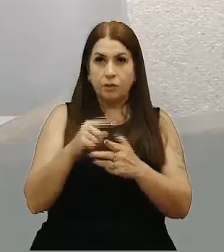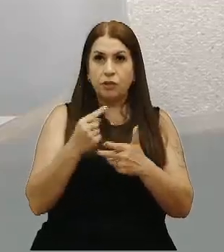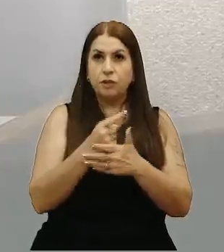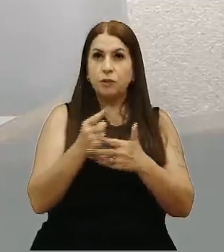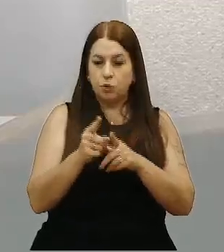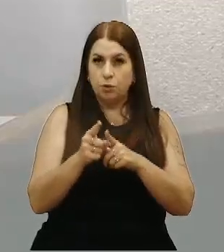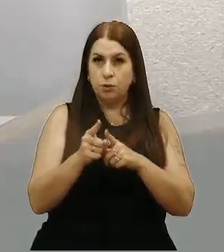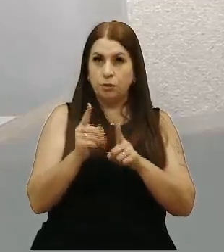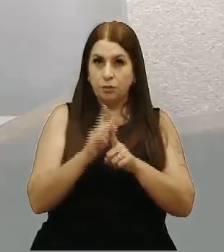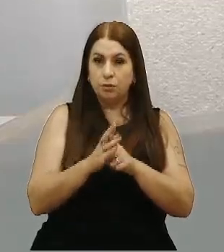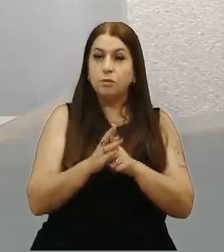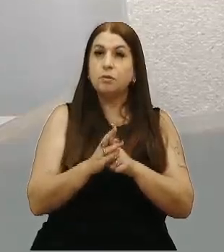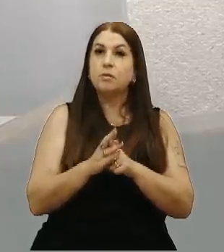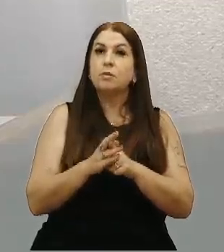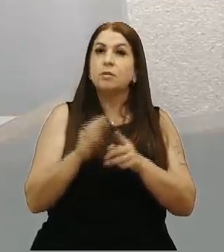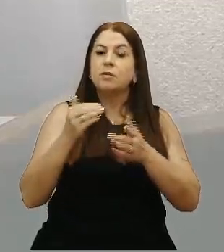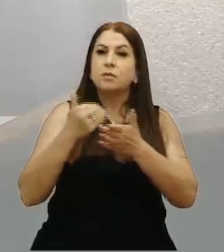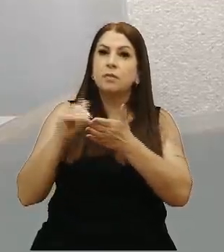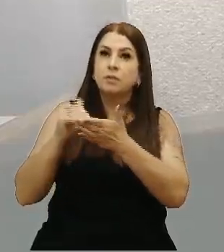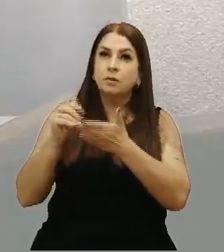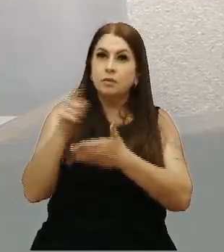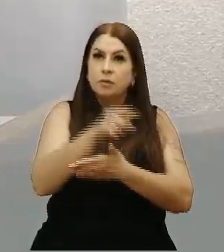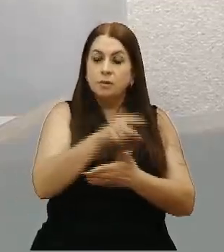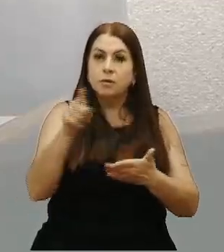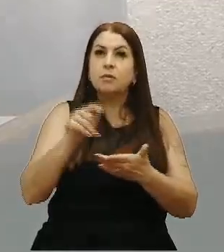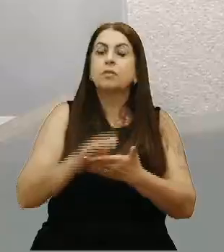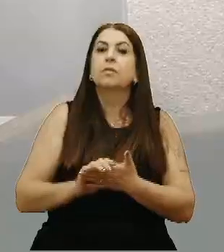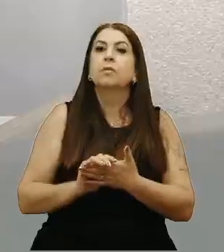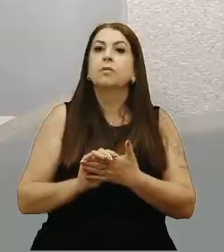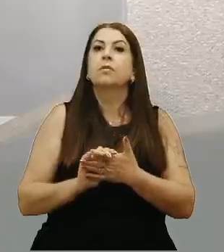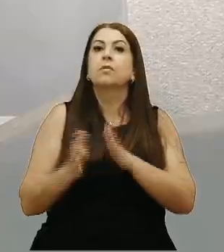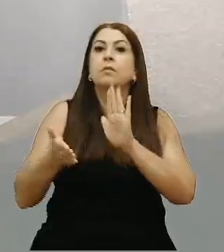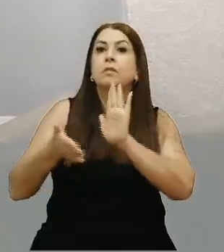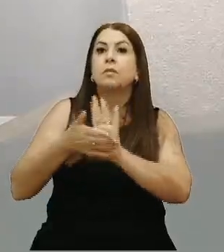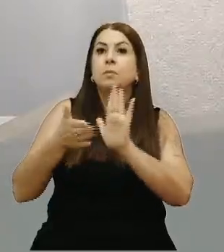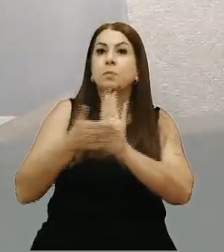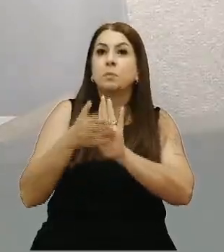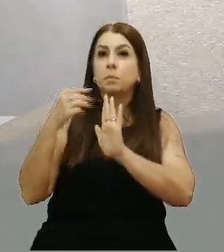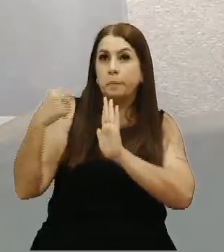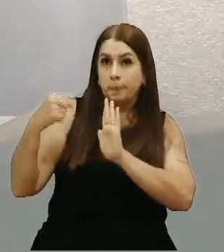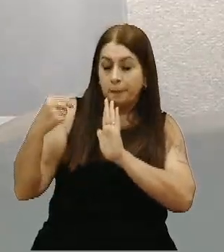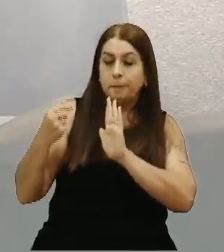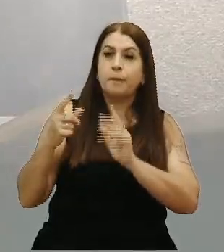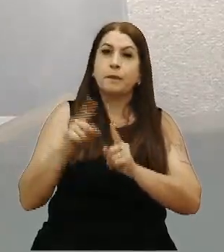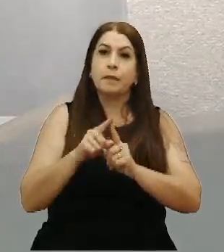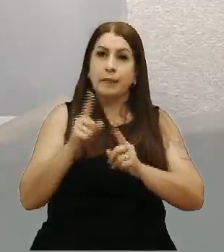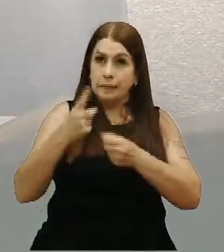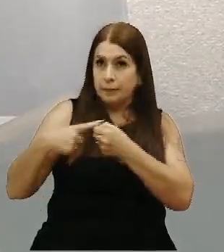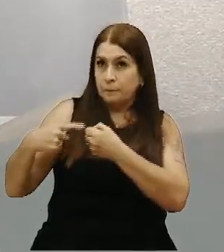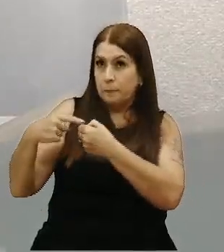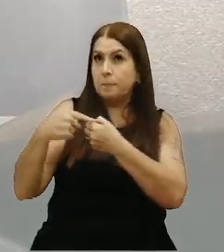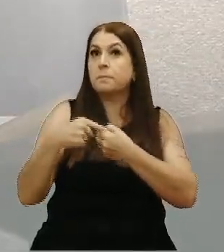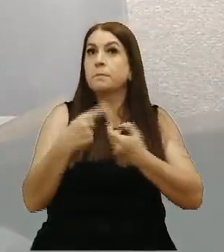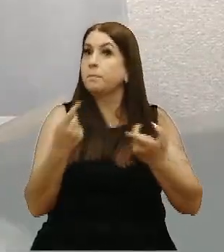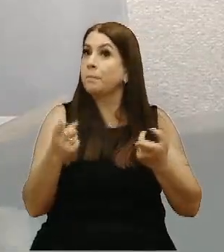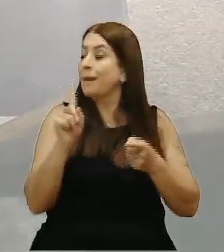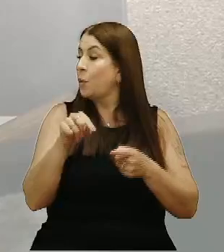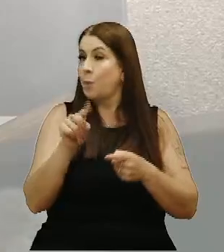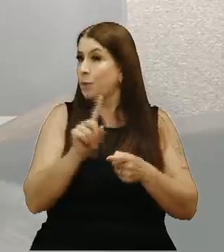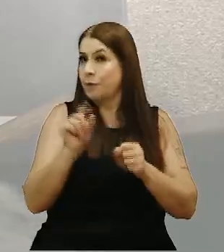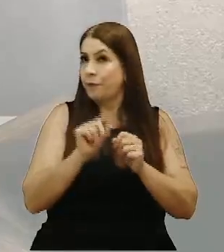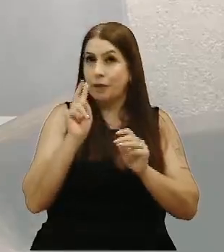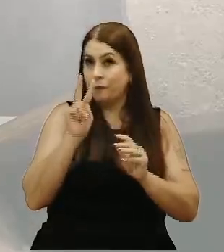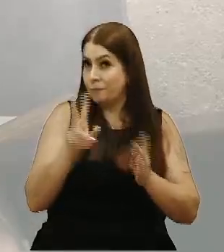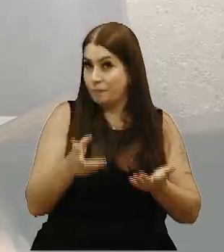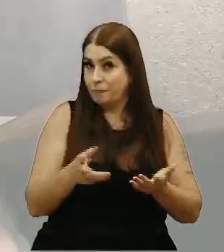sim, um secretário que possa trabalhar nas pautas que a gente precisa na cidade, porém, não é isso que está sendo